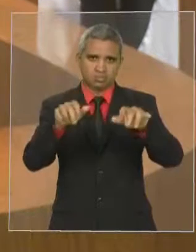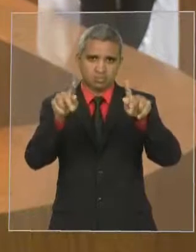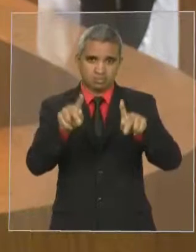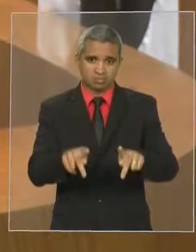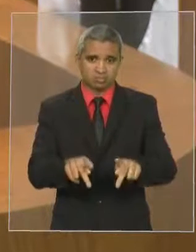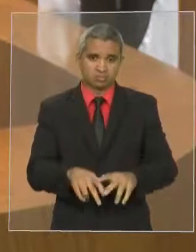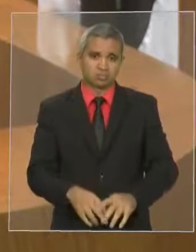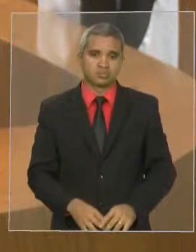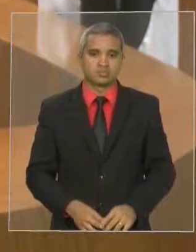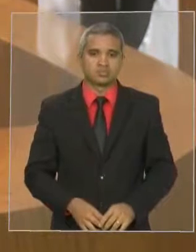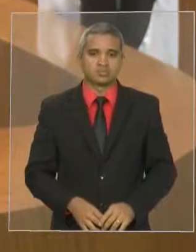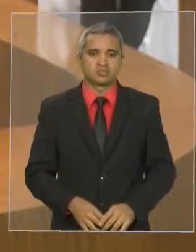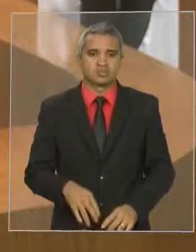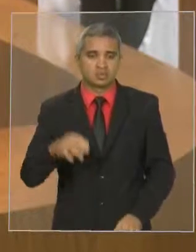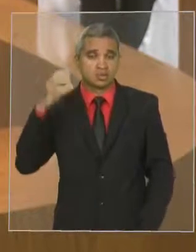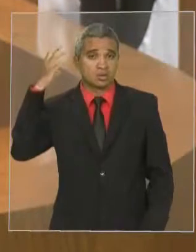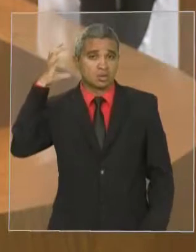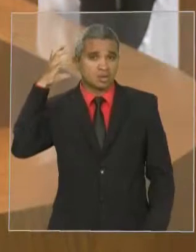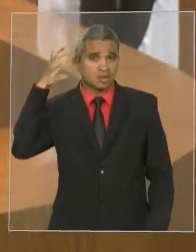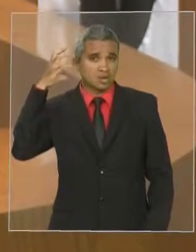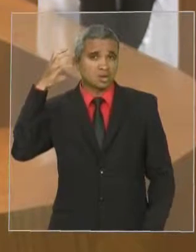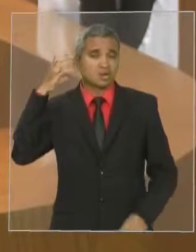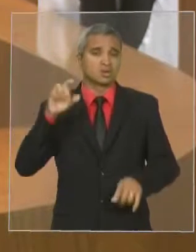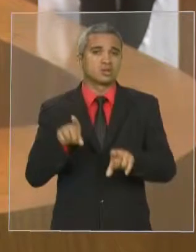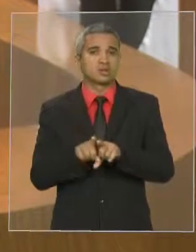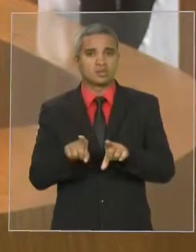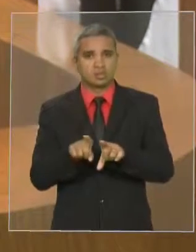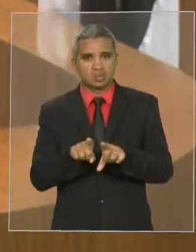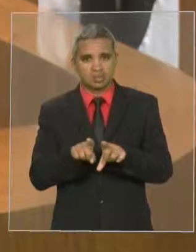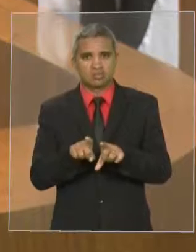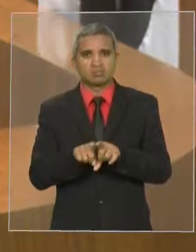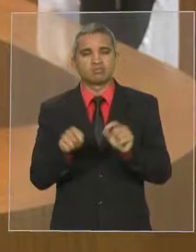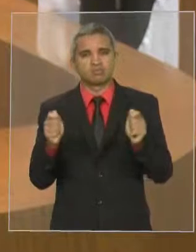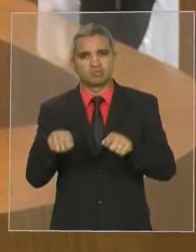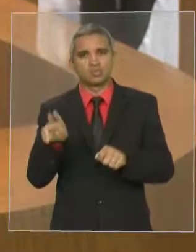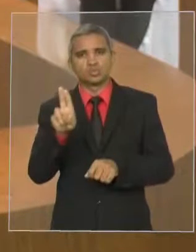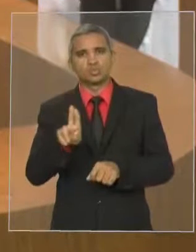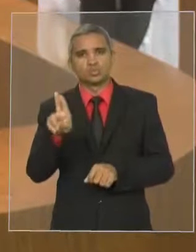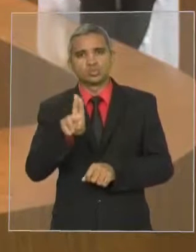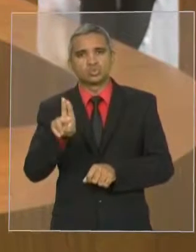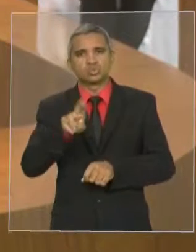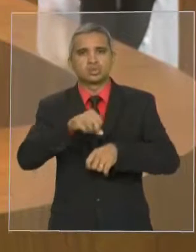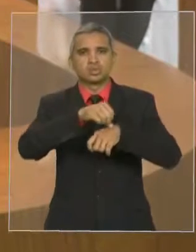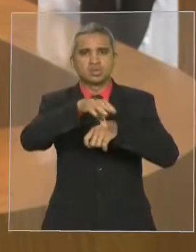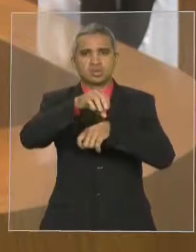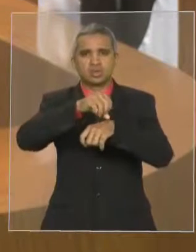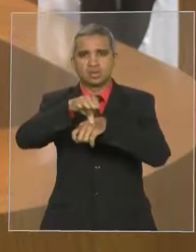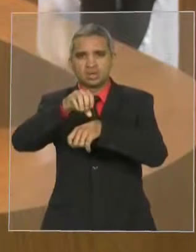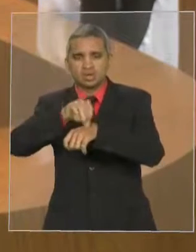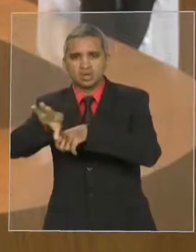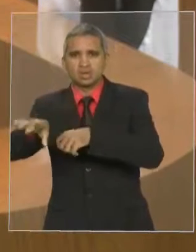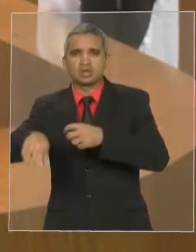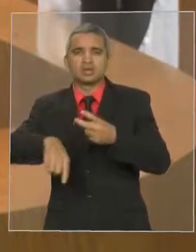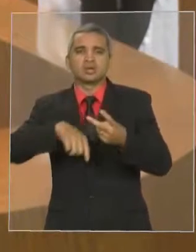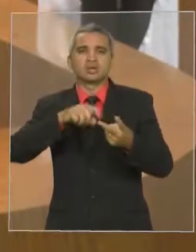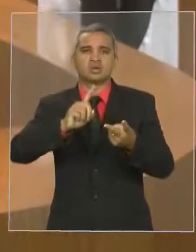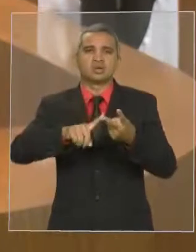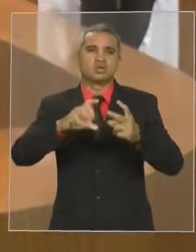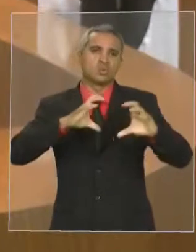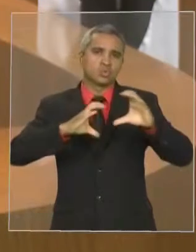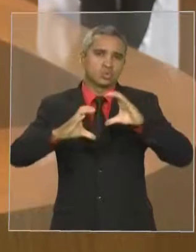Essa rádio tem servido também para relatos, para comunicados, para